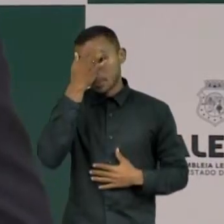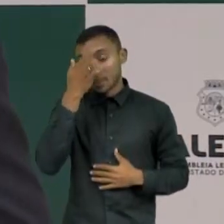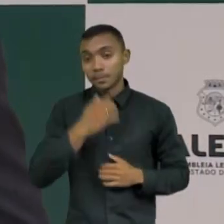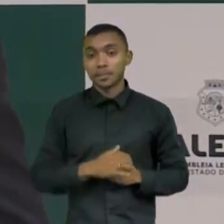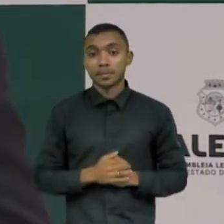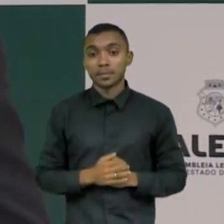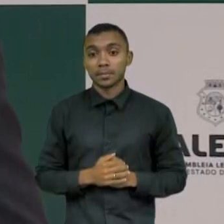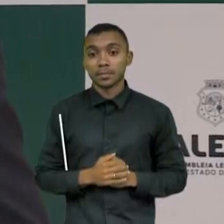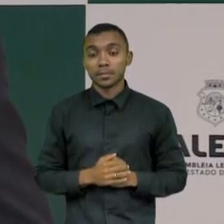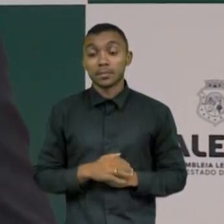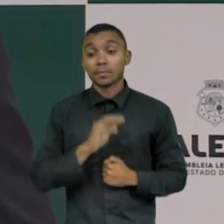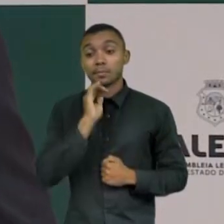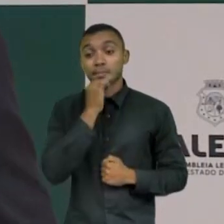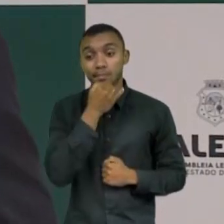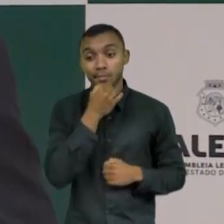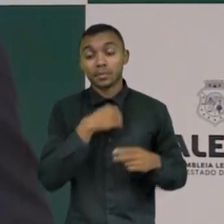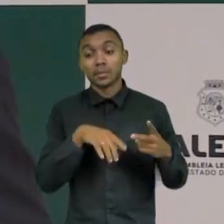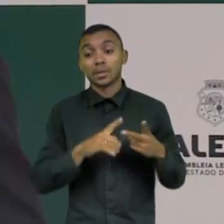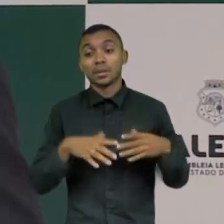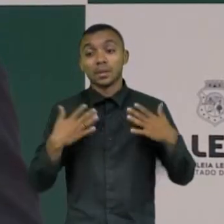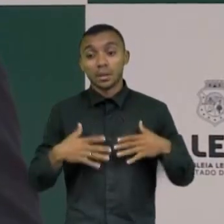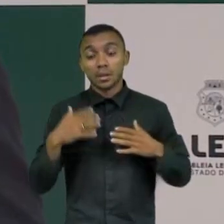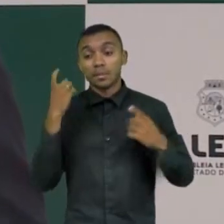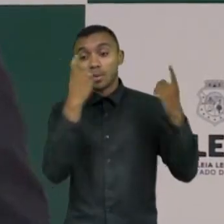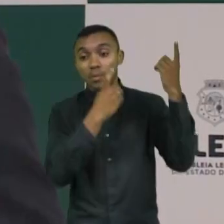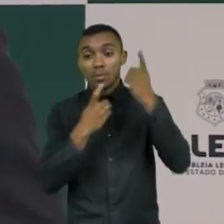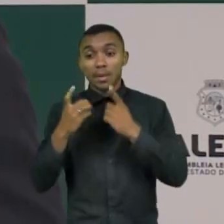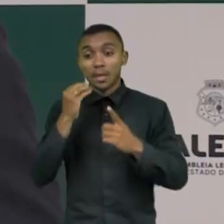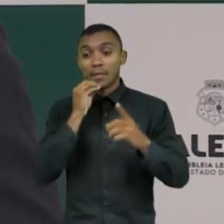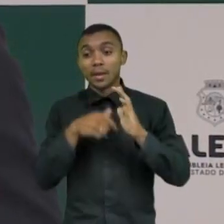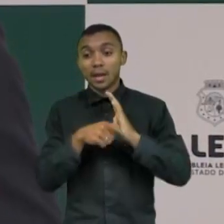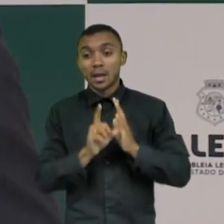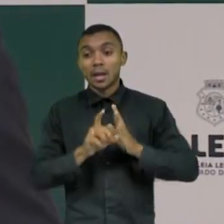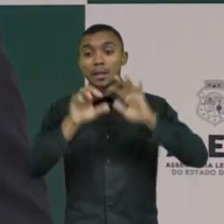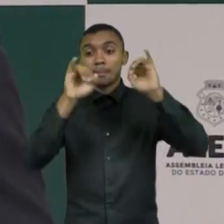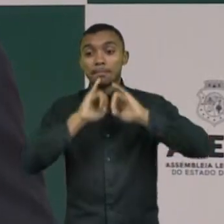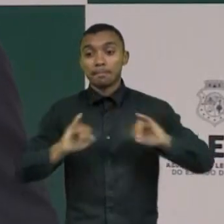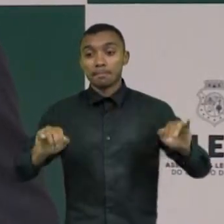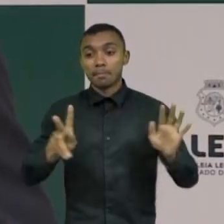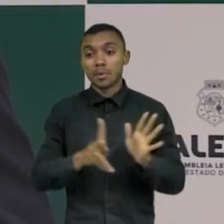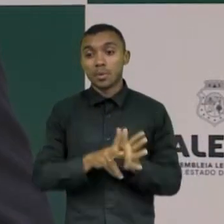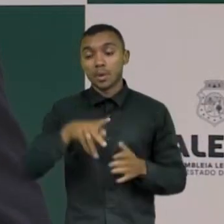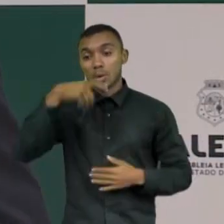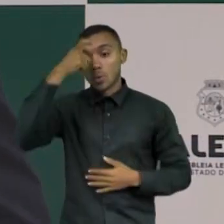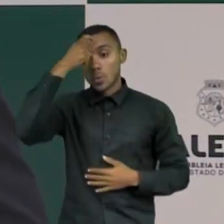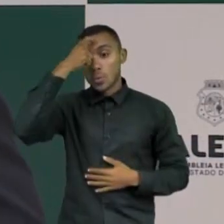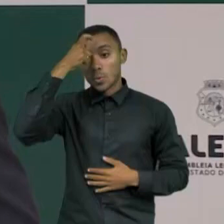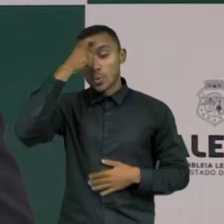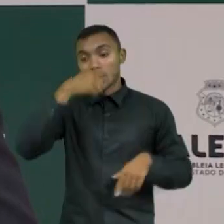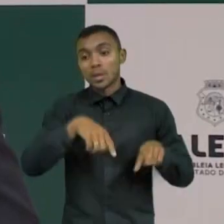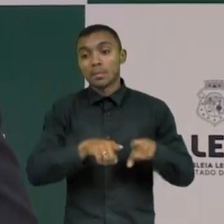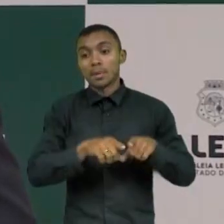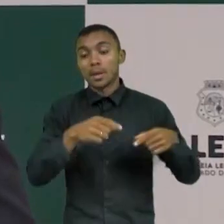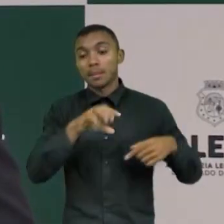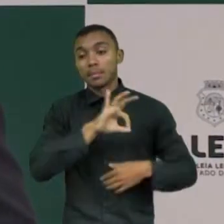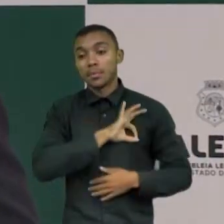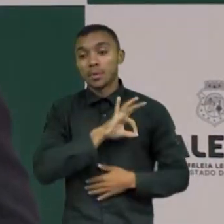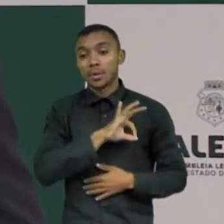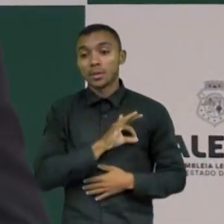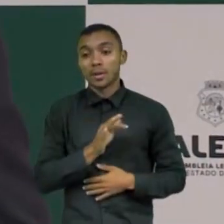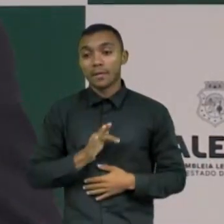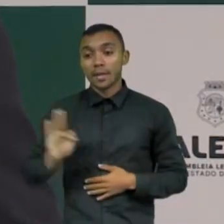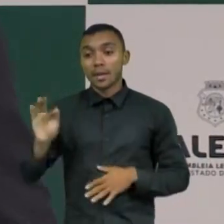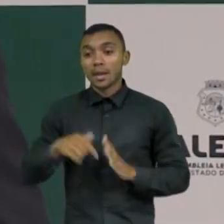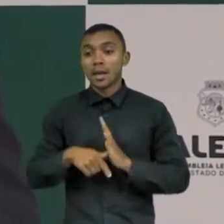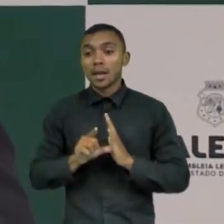bastante, é de se preocupar. É importante que a gente faça uma campanha de conscientização. É importante que a Polícia Federal aja de uma forma